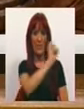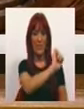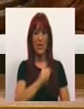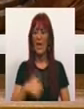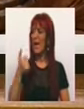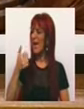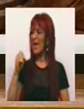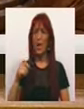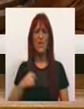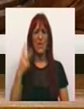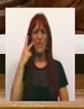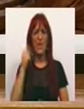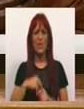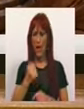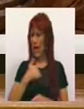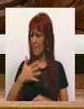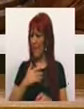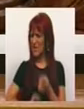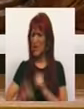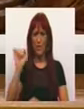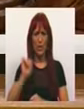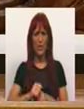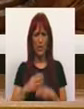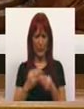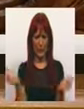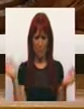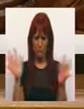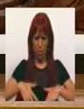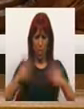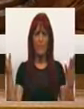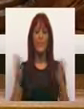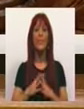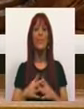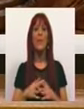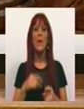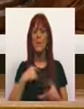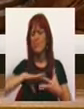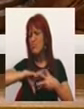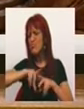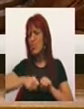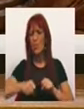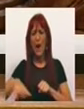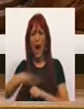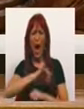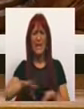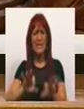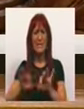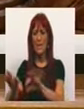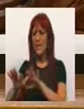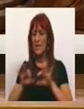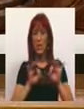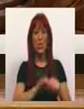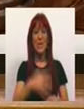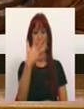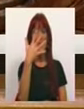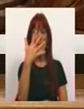500 viram as suas empresas esfumar-se foi dizimada uma área equivalente é